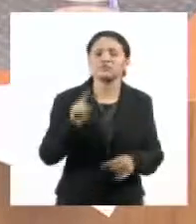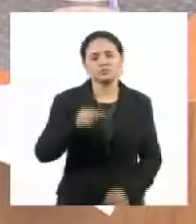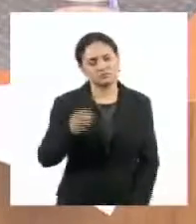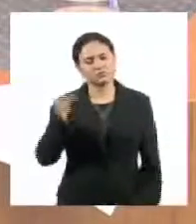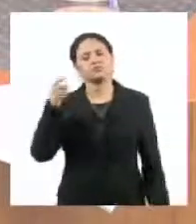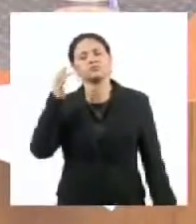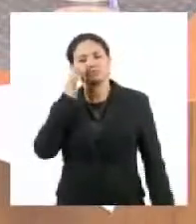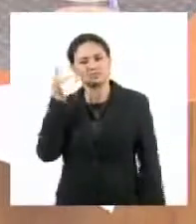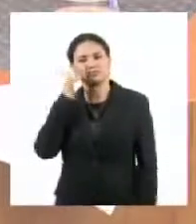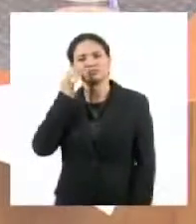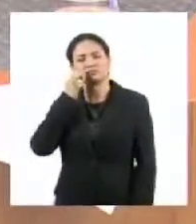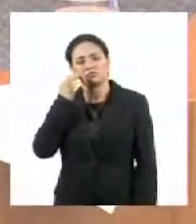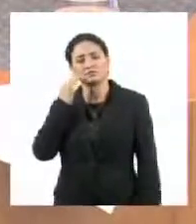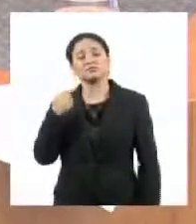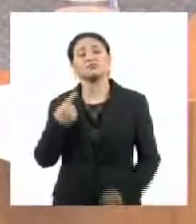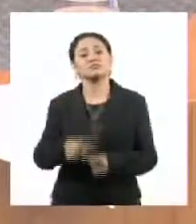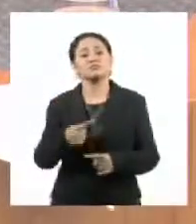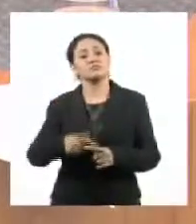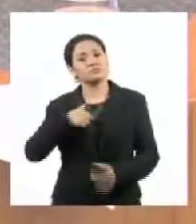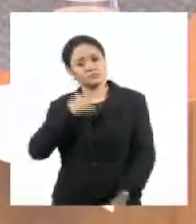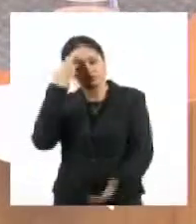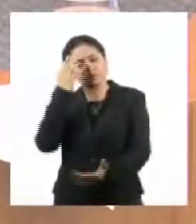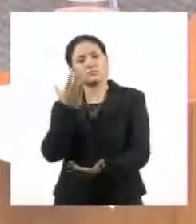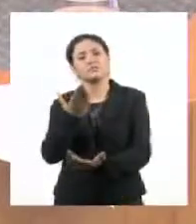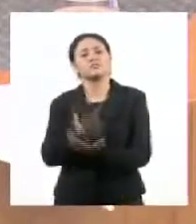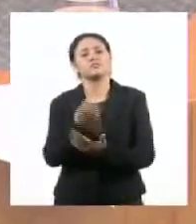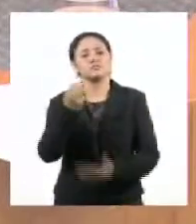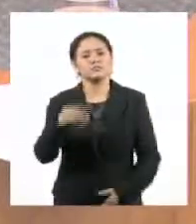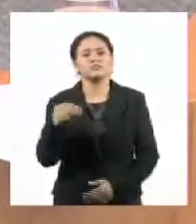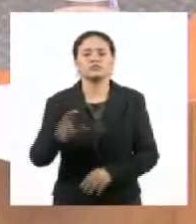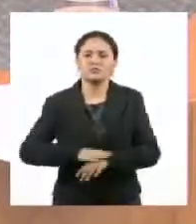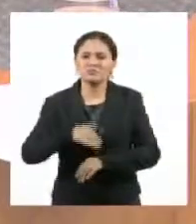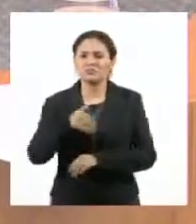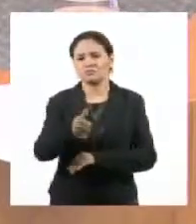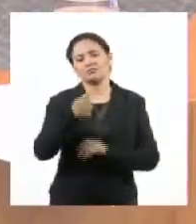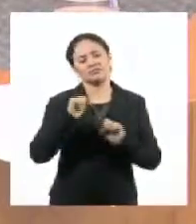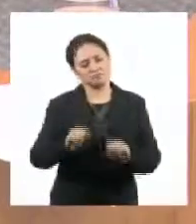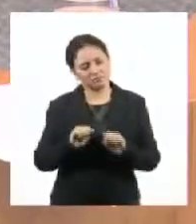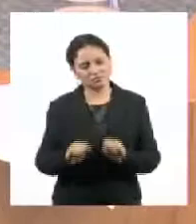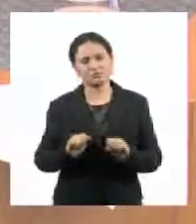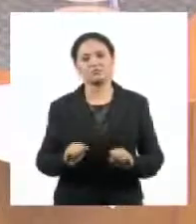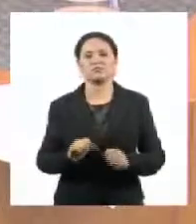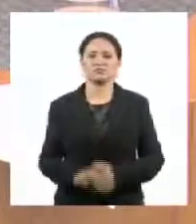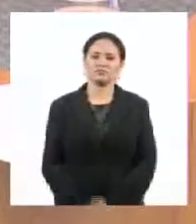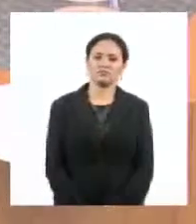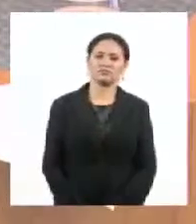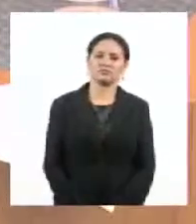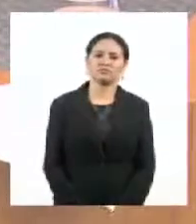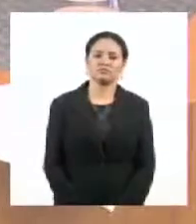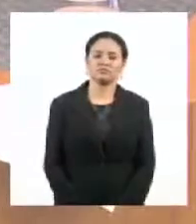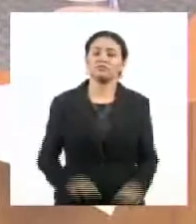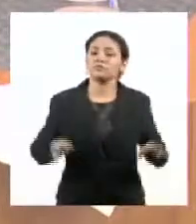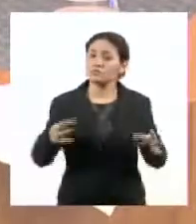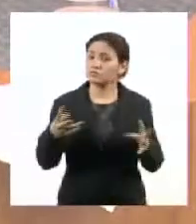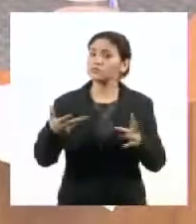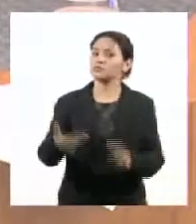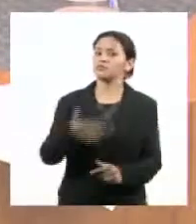vontade, por acreditar no Maranhão de todos nós, por acreditar no Maranhão diferente. E todos os meus